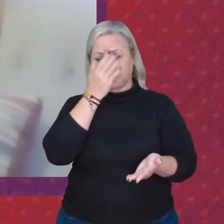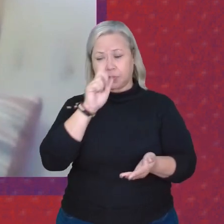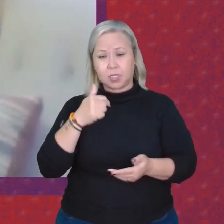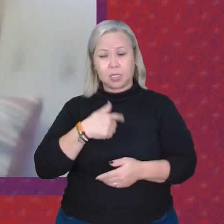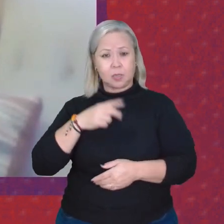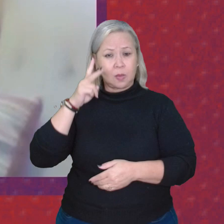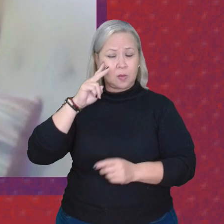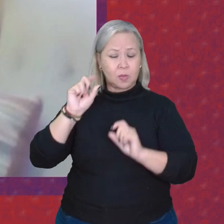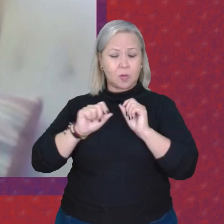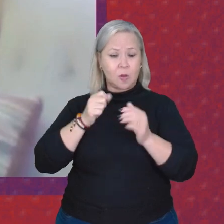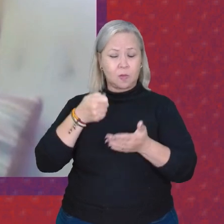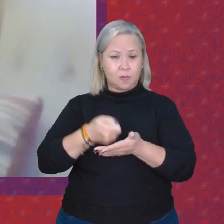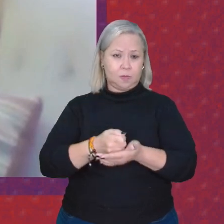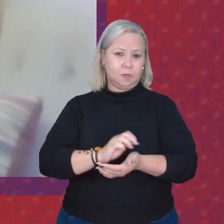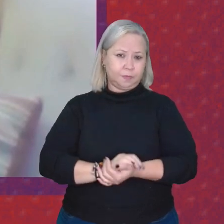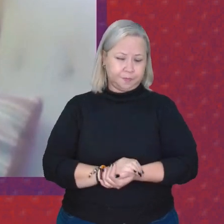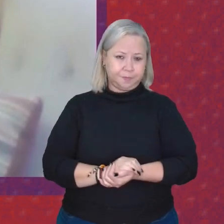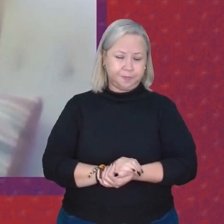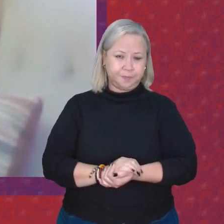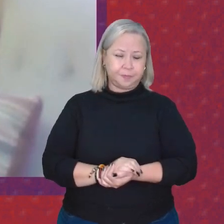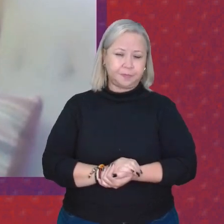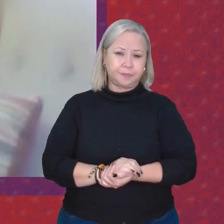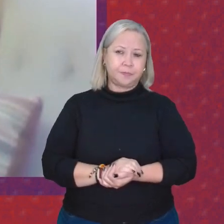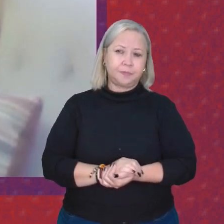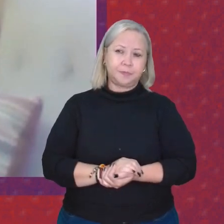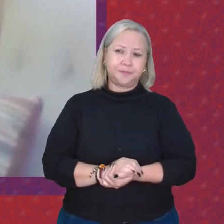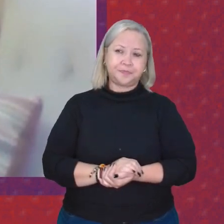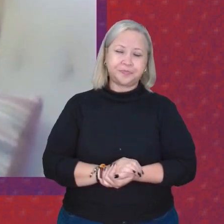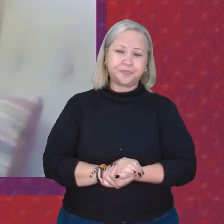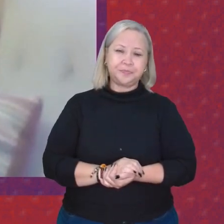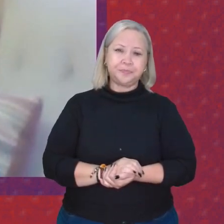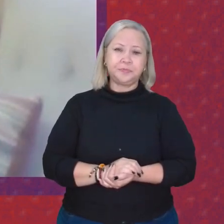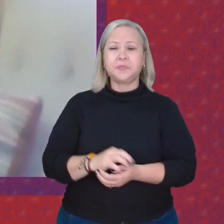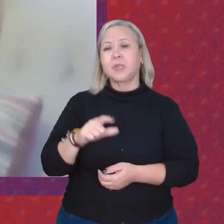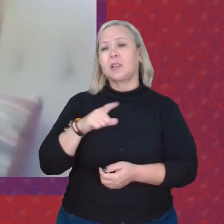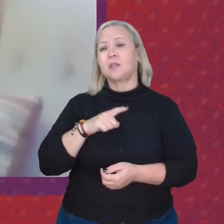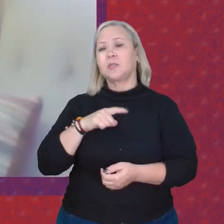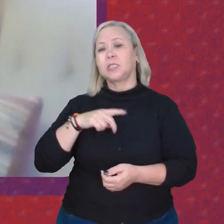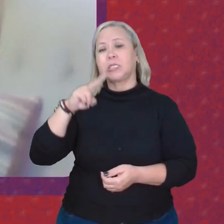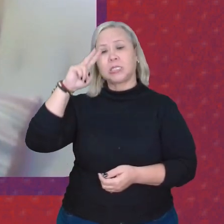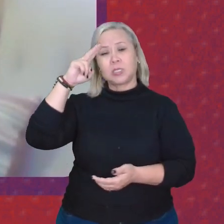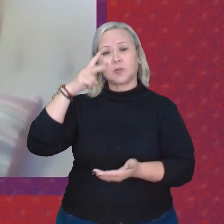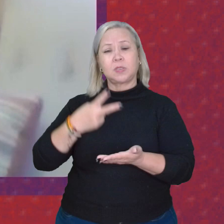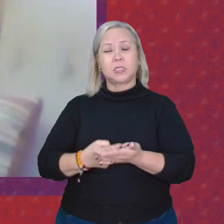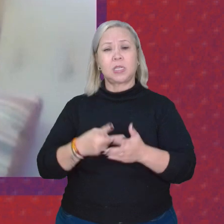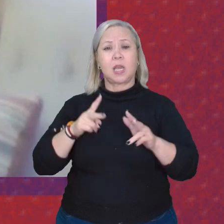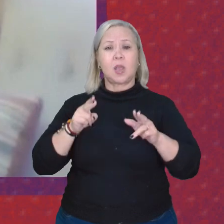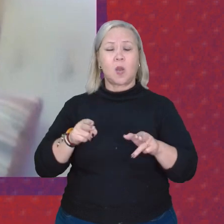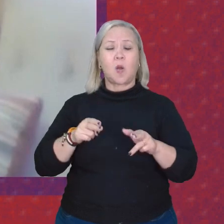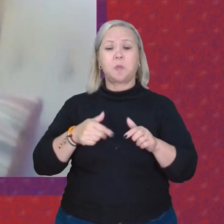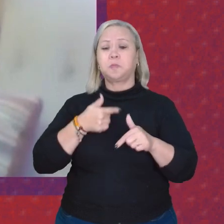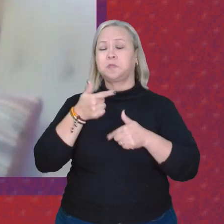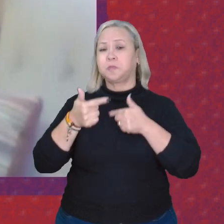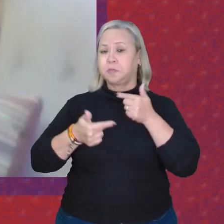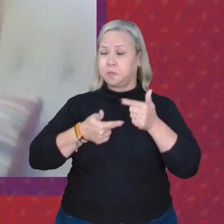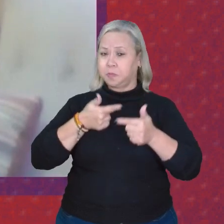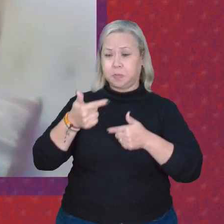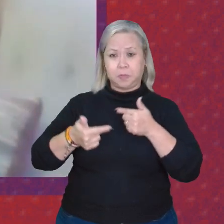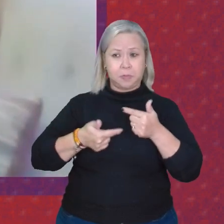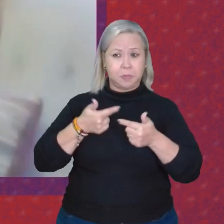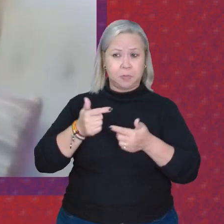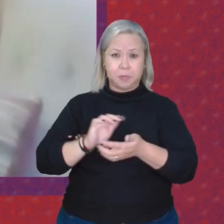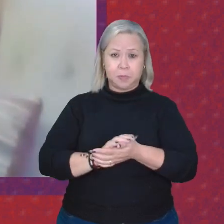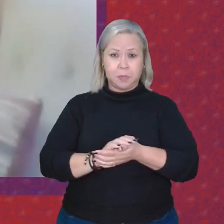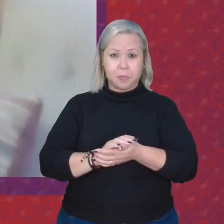nossa formação, e foram sendo considerados como trabalhos que